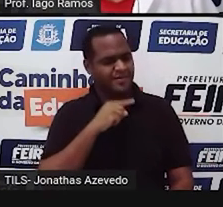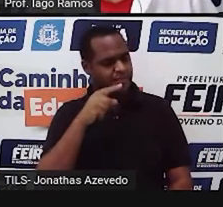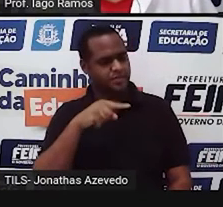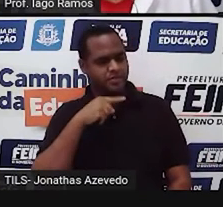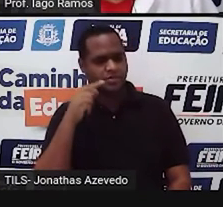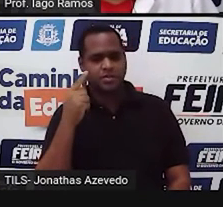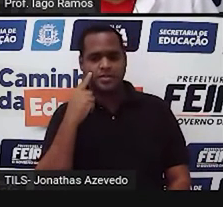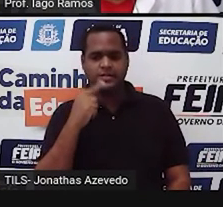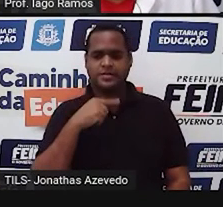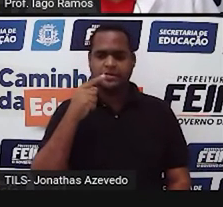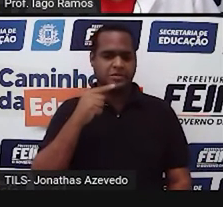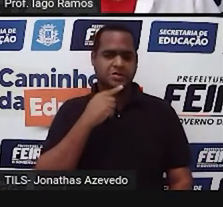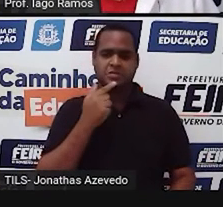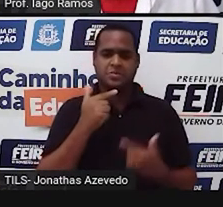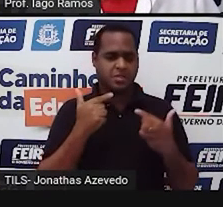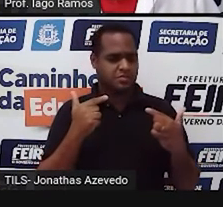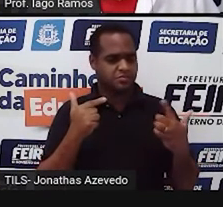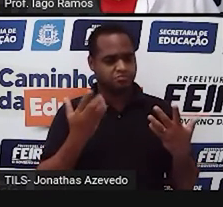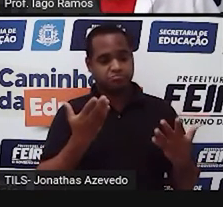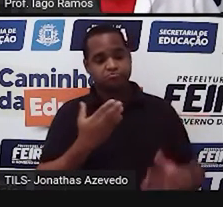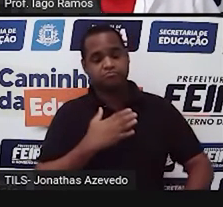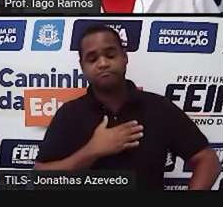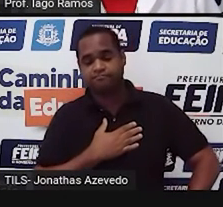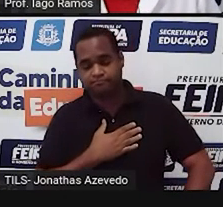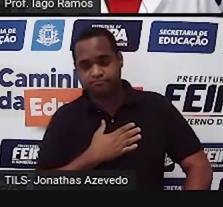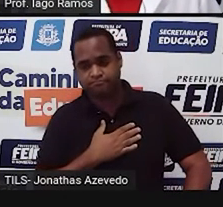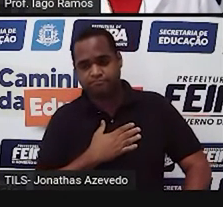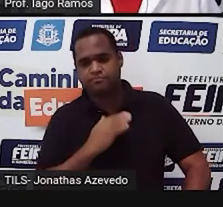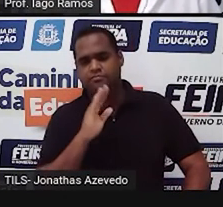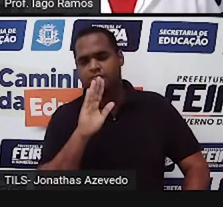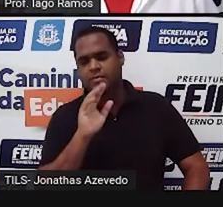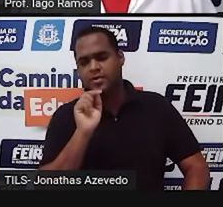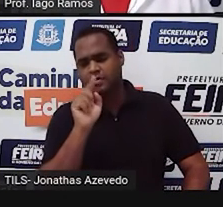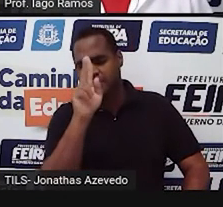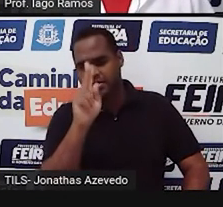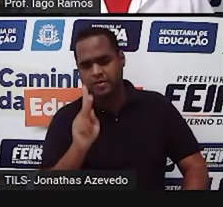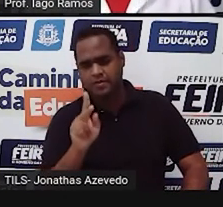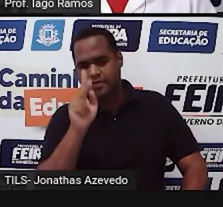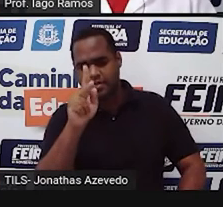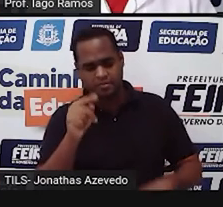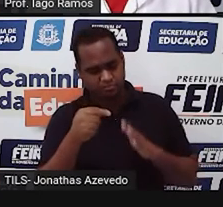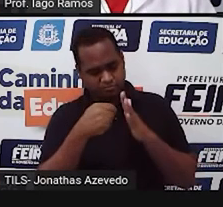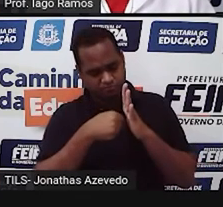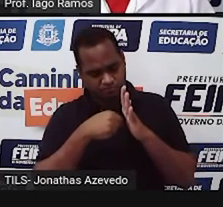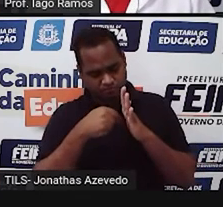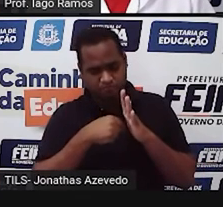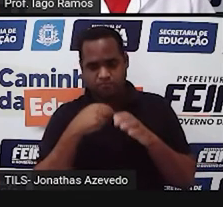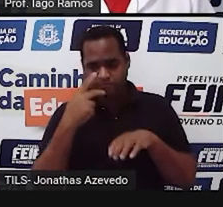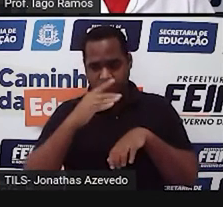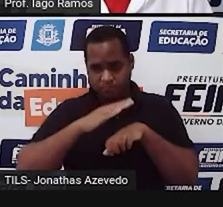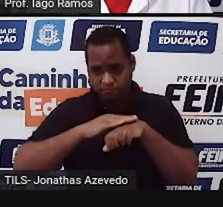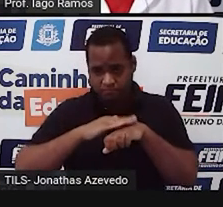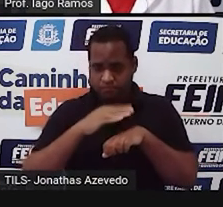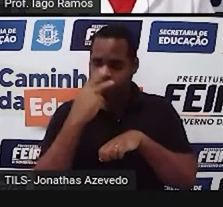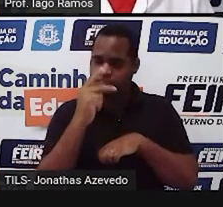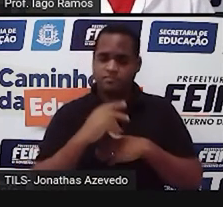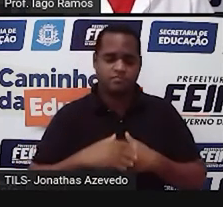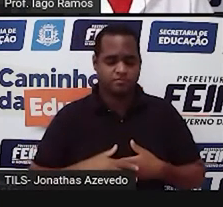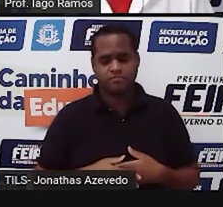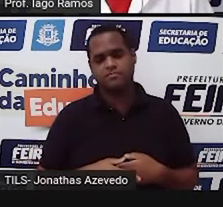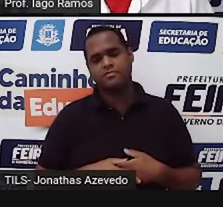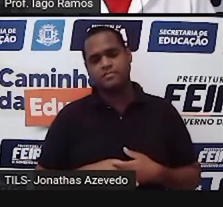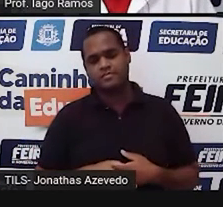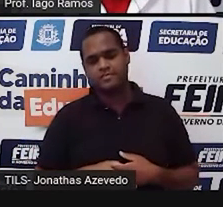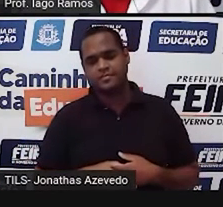dúvida onde tem menos dúvida mas você vai fazer isso com você mesmo Olha só que coisa bacana ou com você